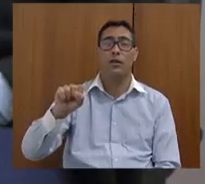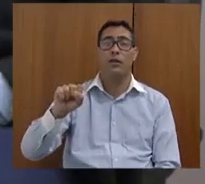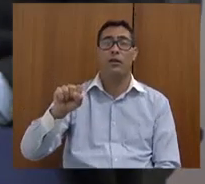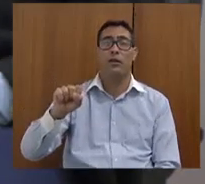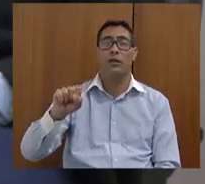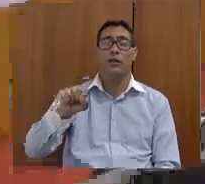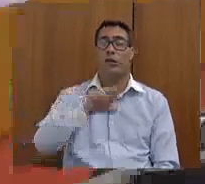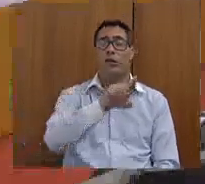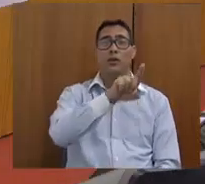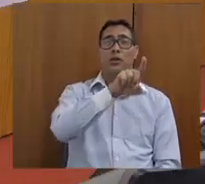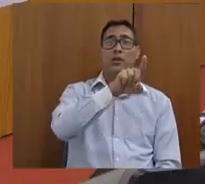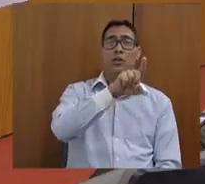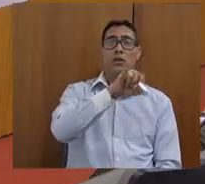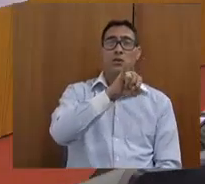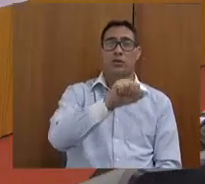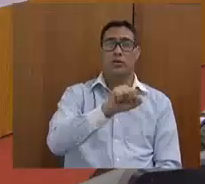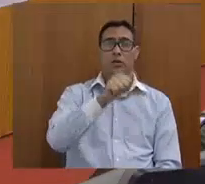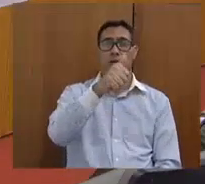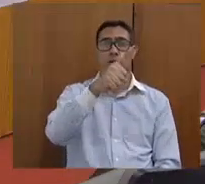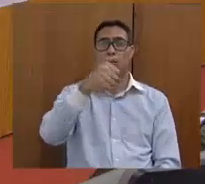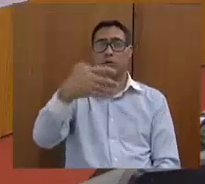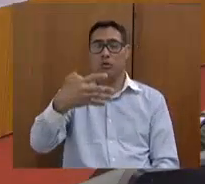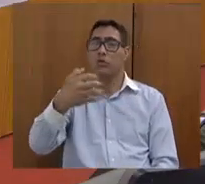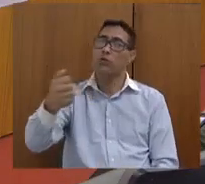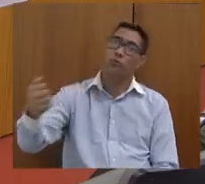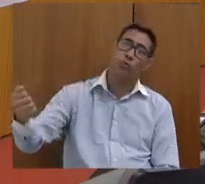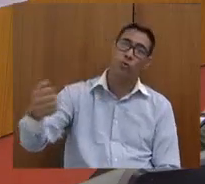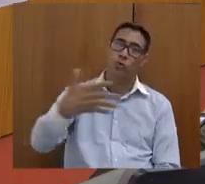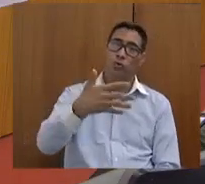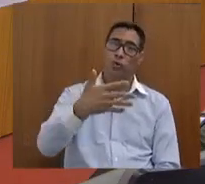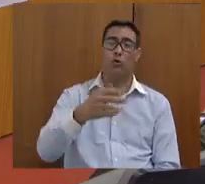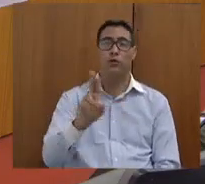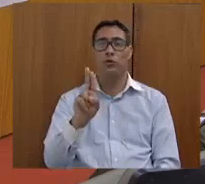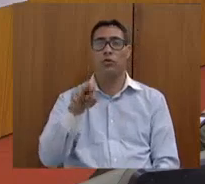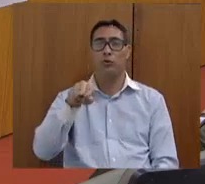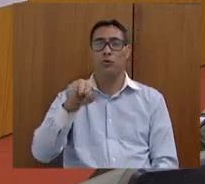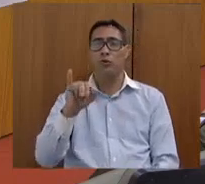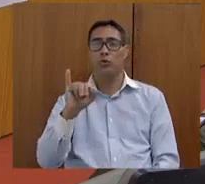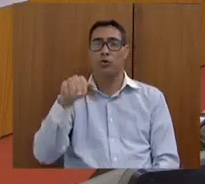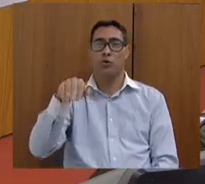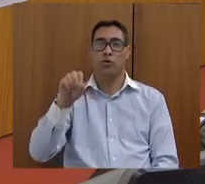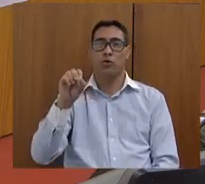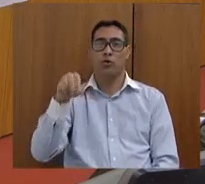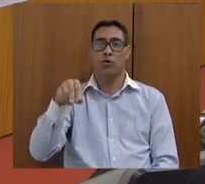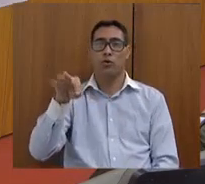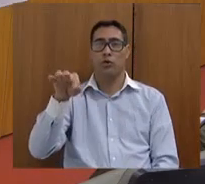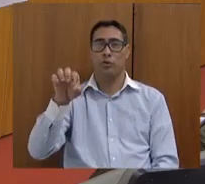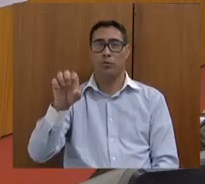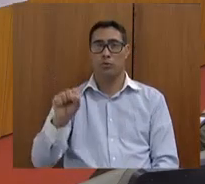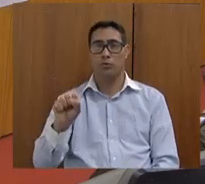dia 14 dia 14 do Novo Campos em Salinas também desse investimento né